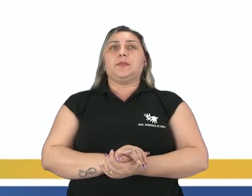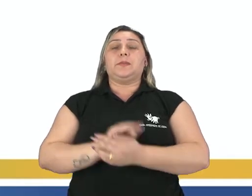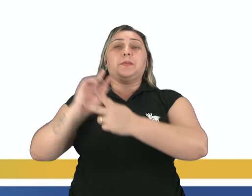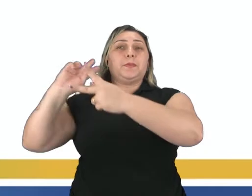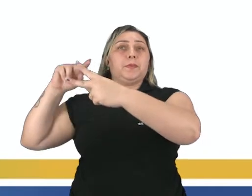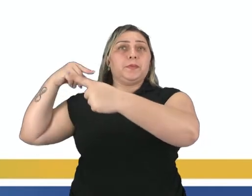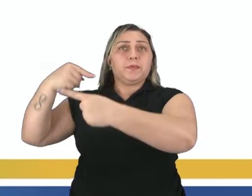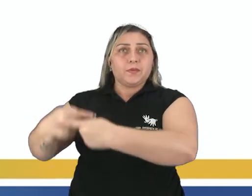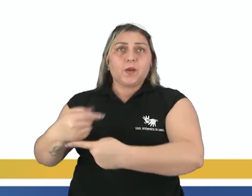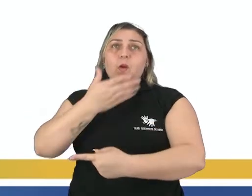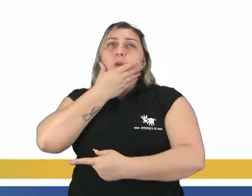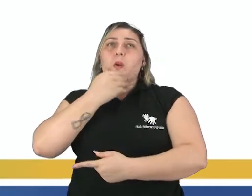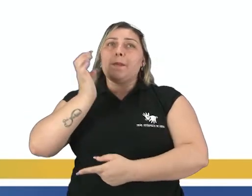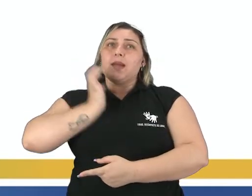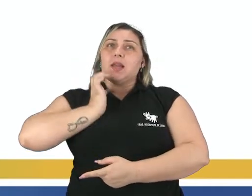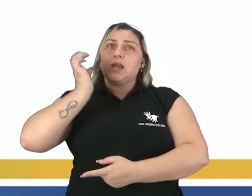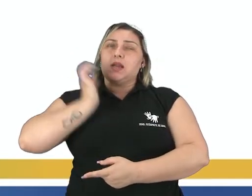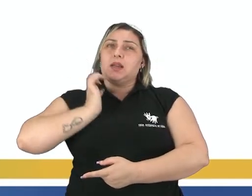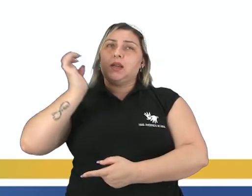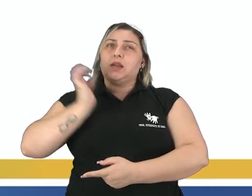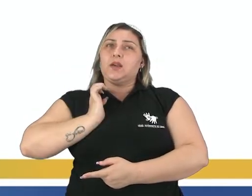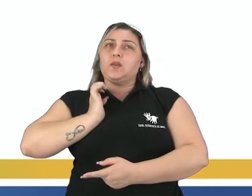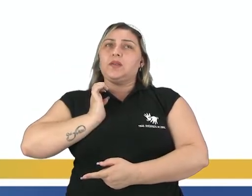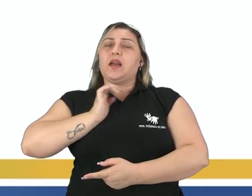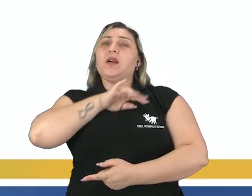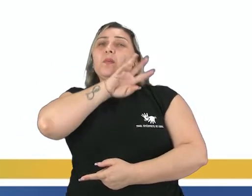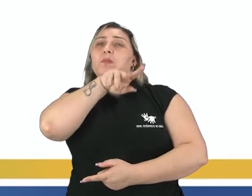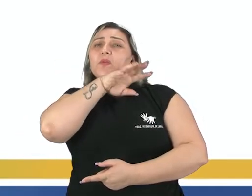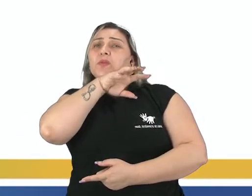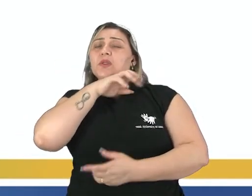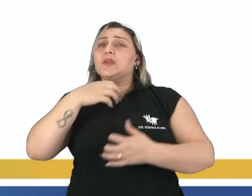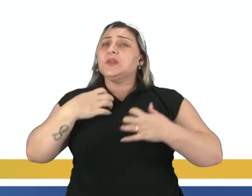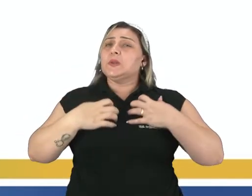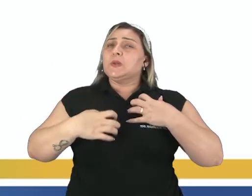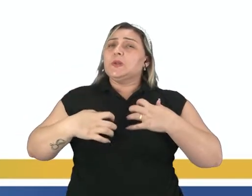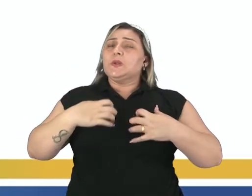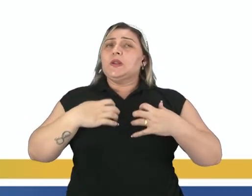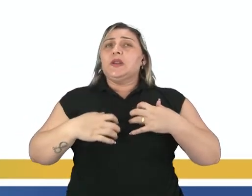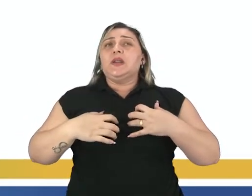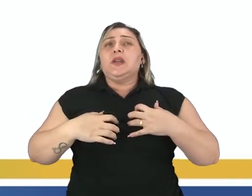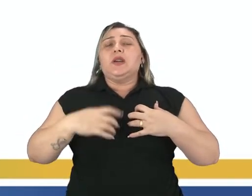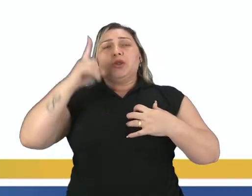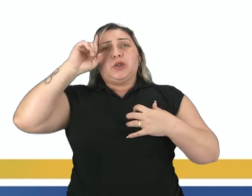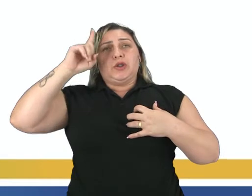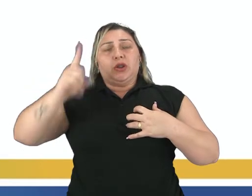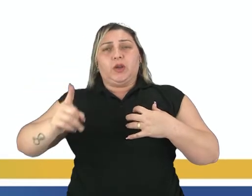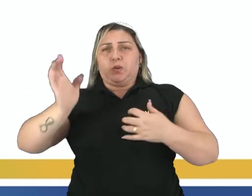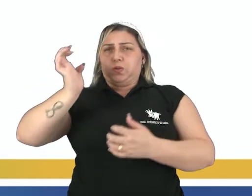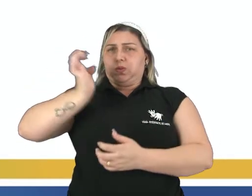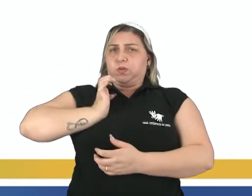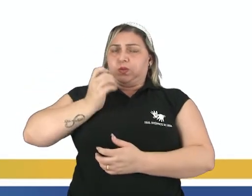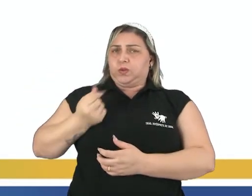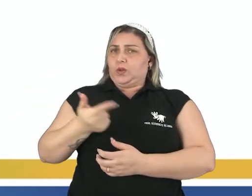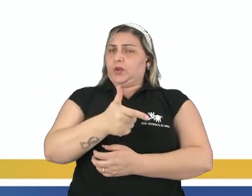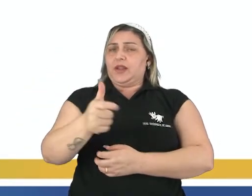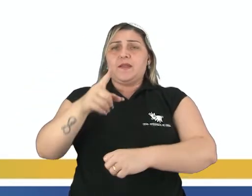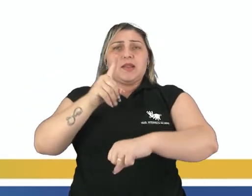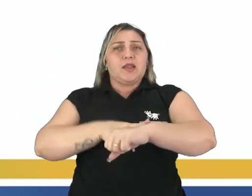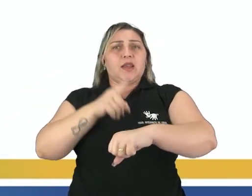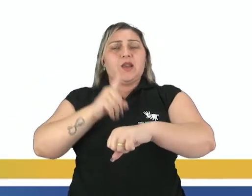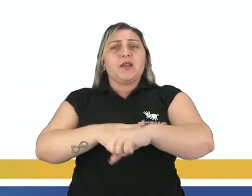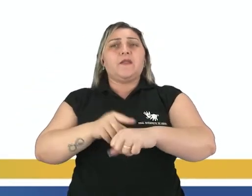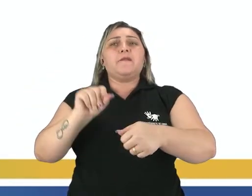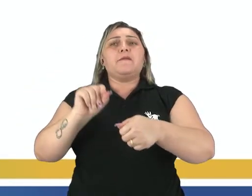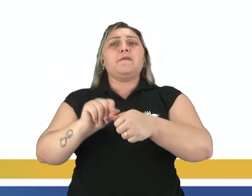herança. O homem rico estava muito mal, agonizando. Dono de uma grande fortuna, não teve tempo de fazer o